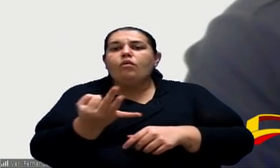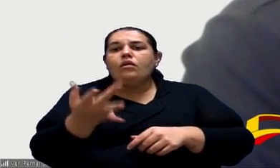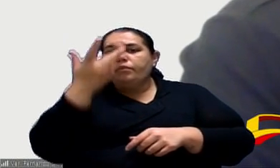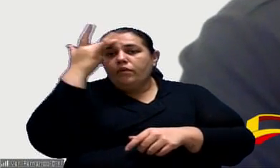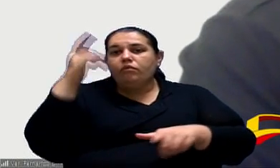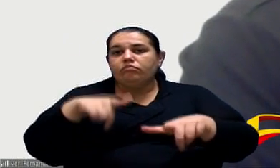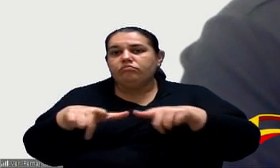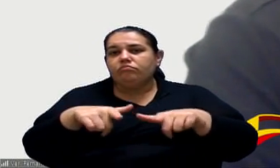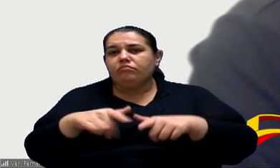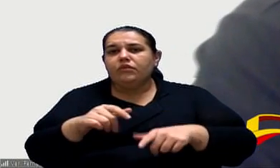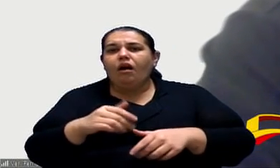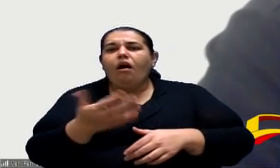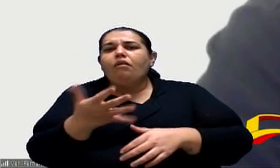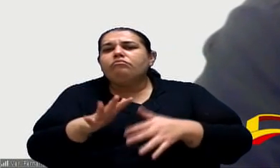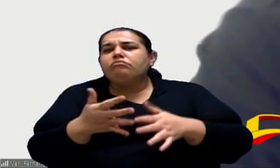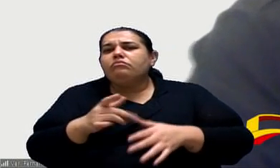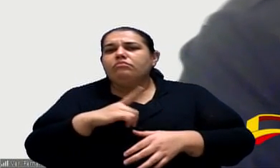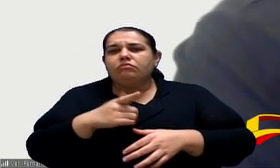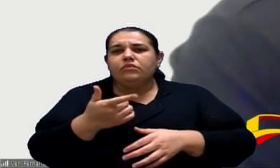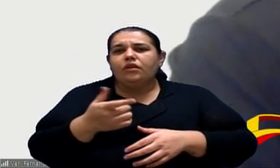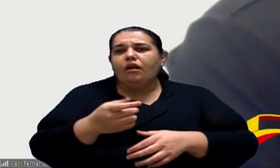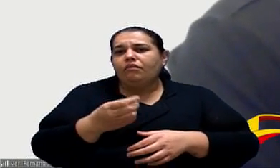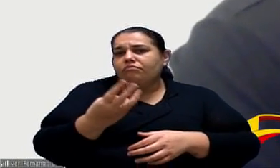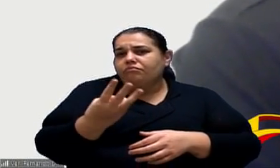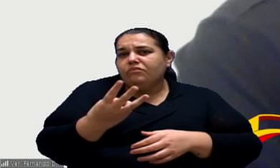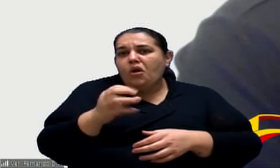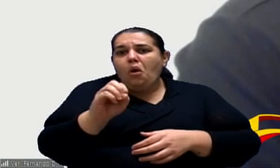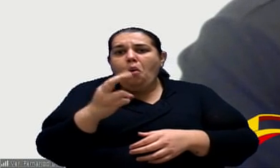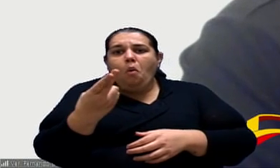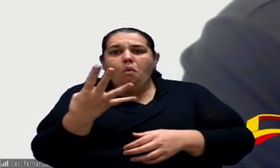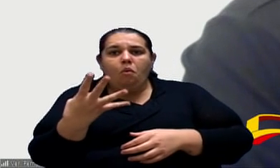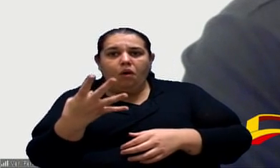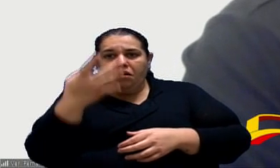mas deve ter uns 3, 4 fiscais.